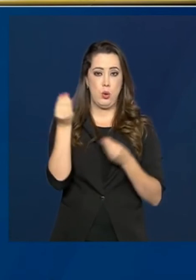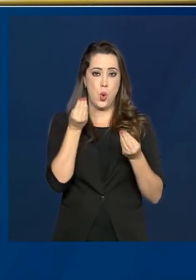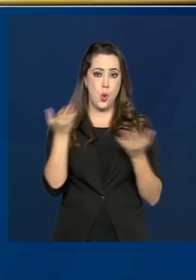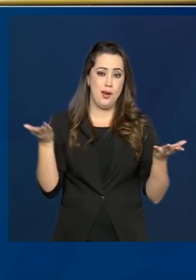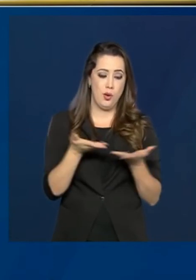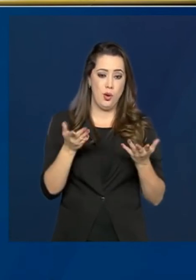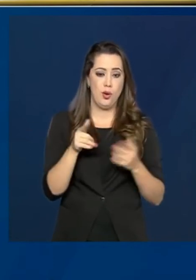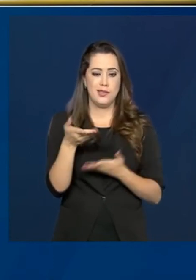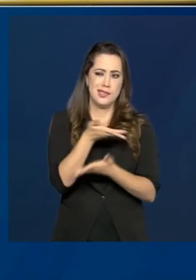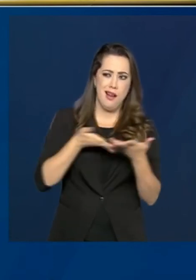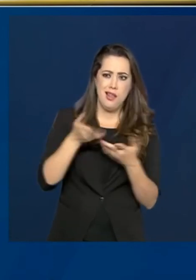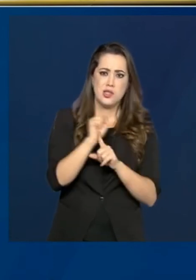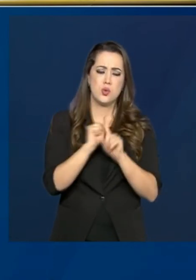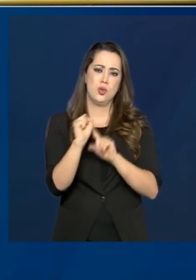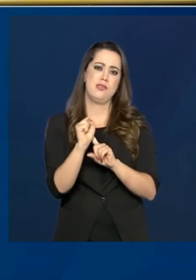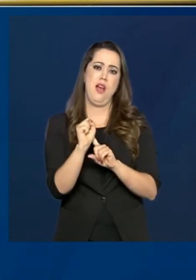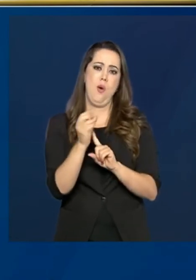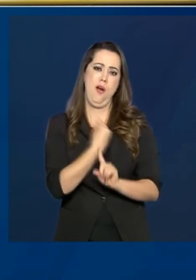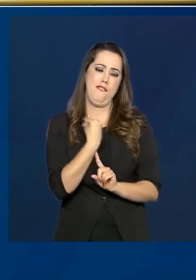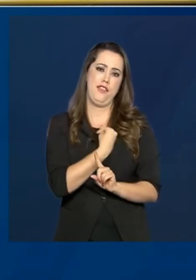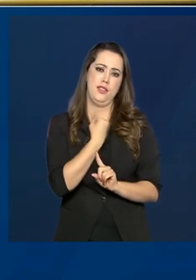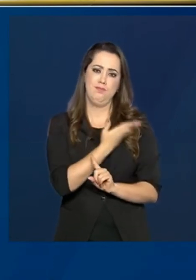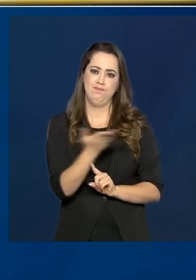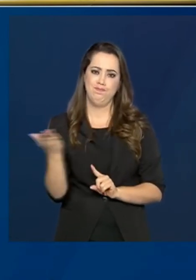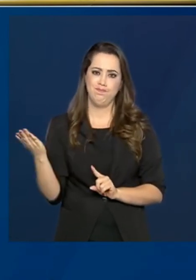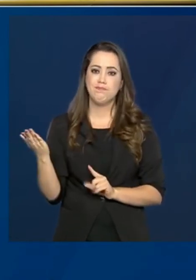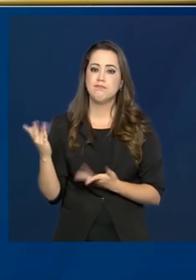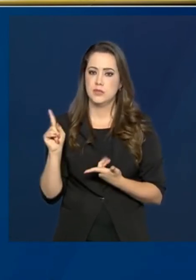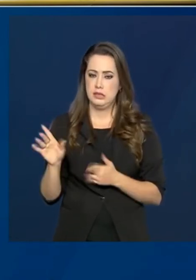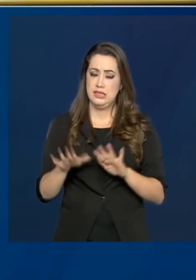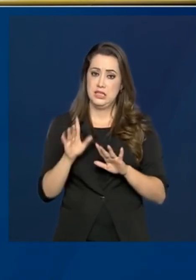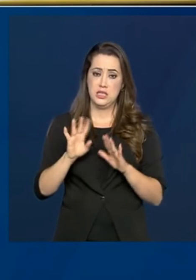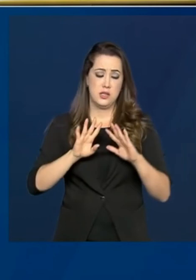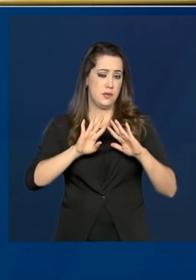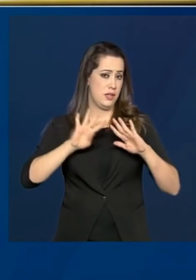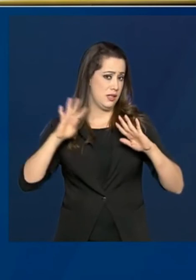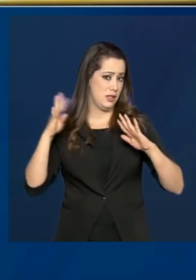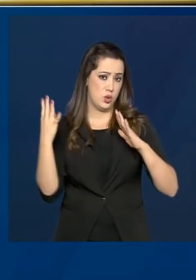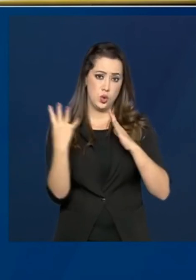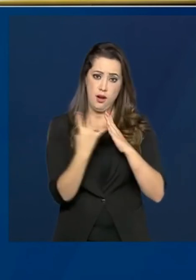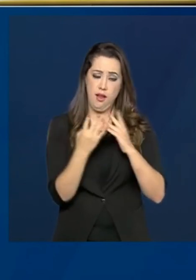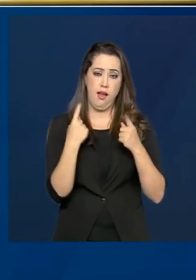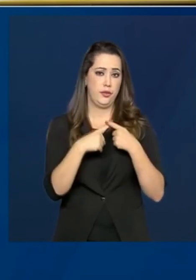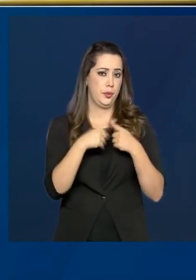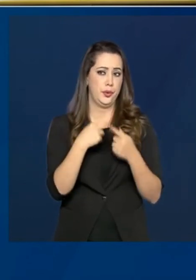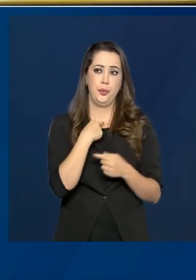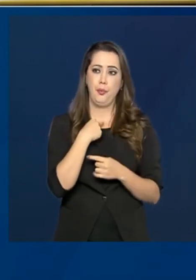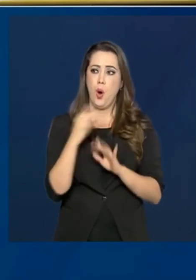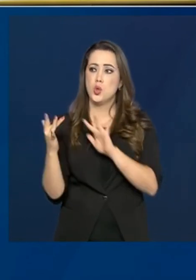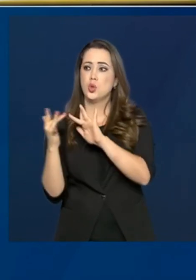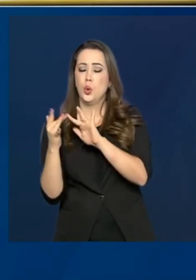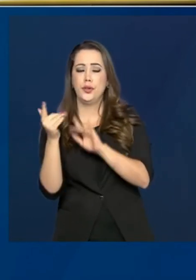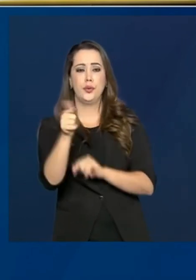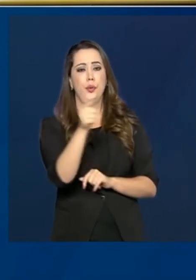como ficaram as relações sociais, a qualidade de vida dessas pessoas, muitas vezes isoladas dos seus familiares, das pessoas que amam,